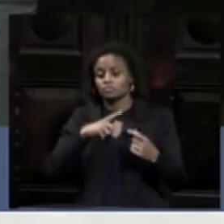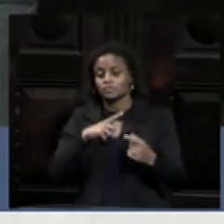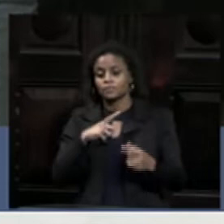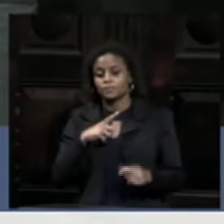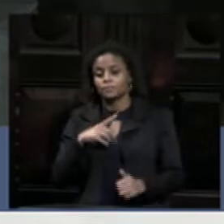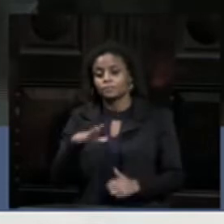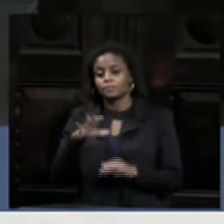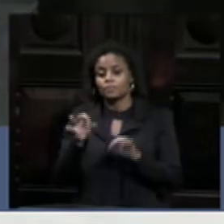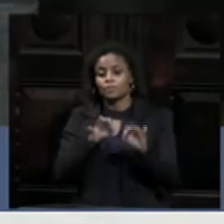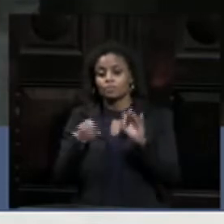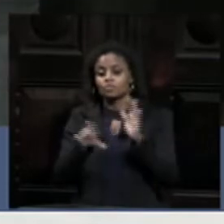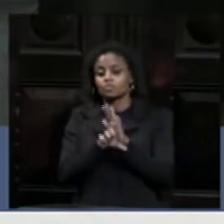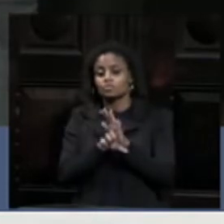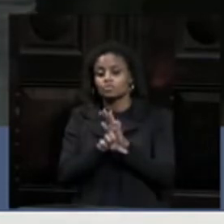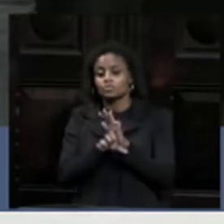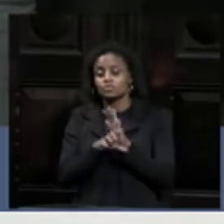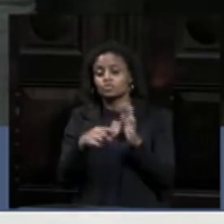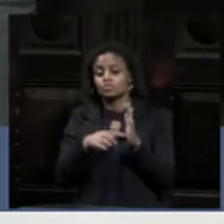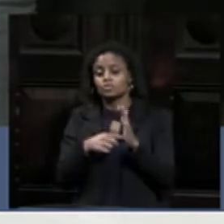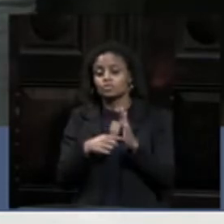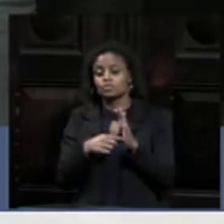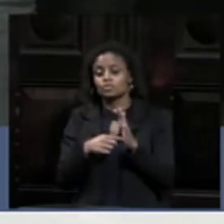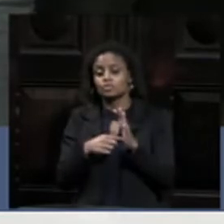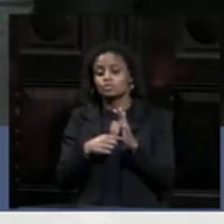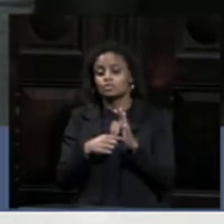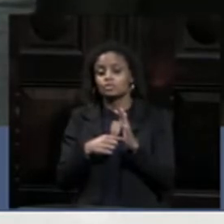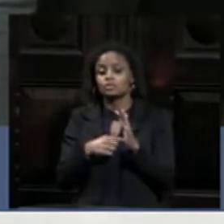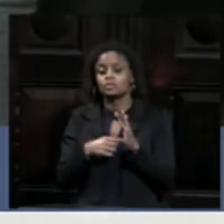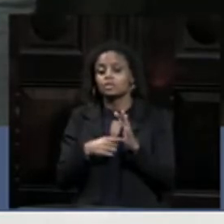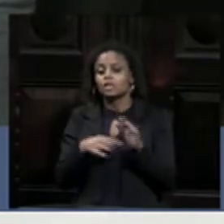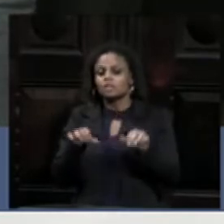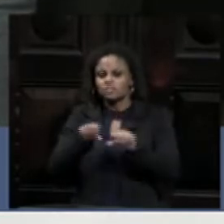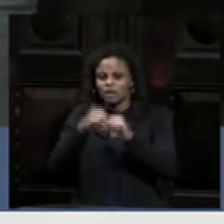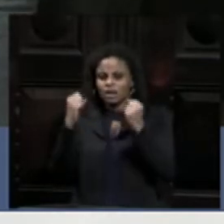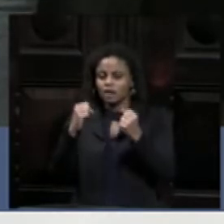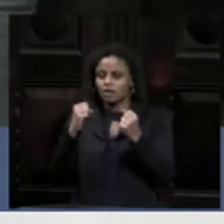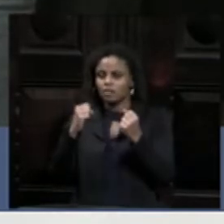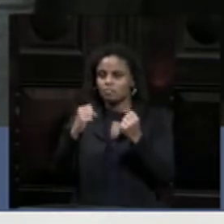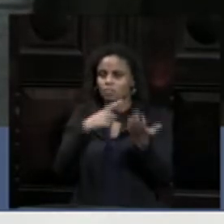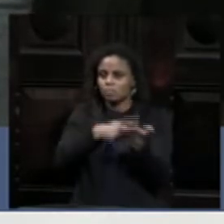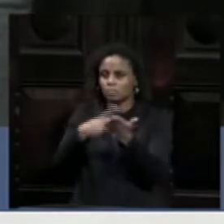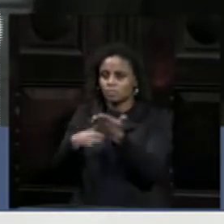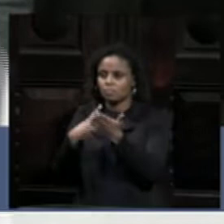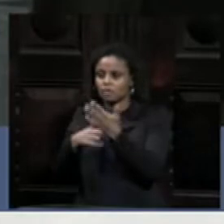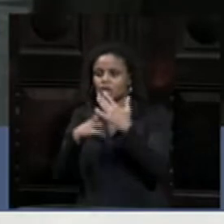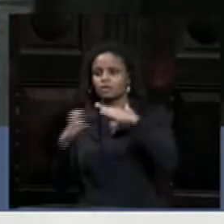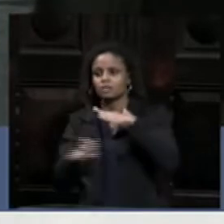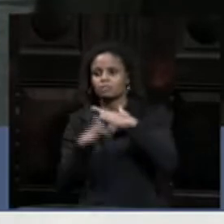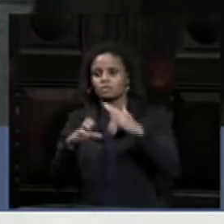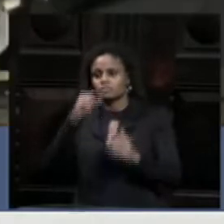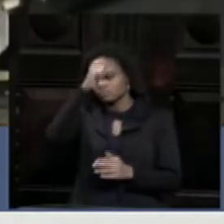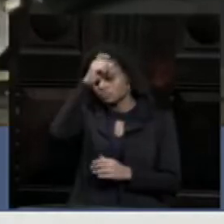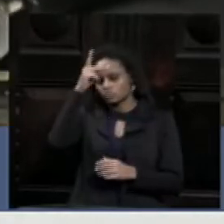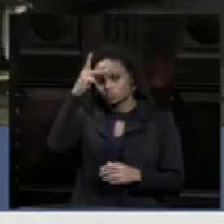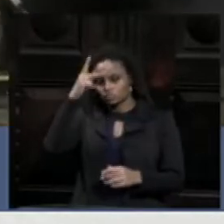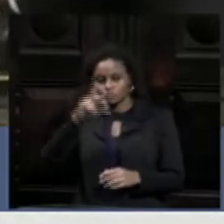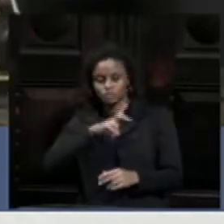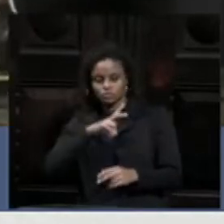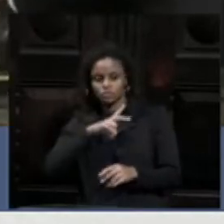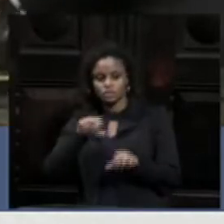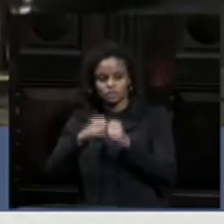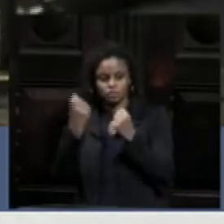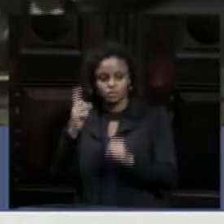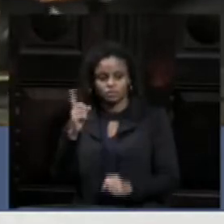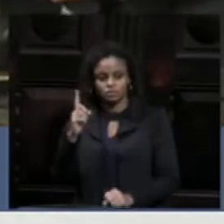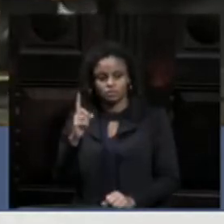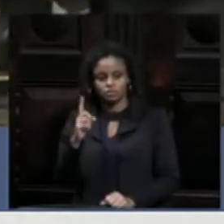o projeto autoriza, então não quebra, no primeiro momento, a parceria público-privada estabelecida nesse contrato. Deputada Cidinha. É para